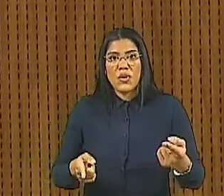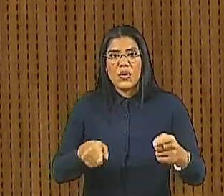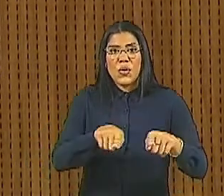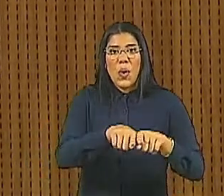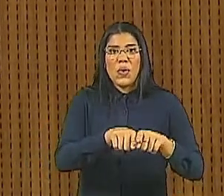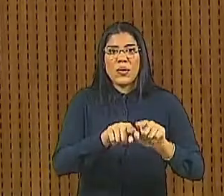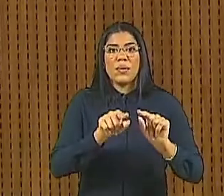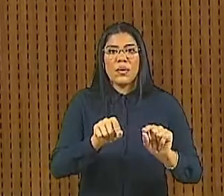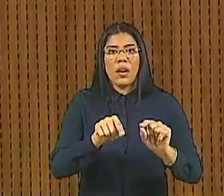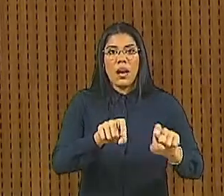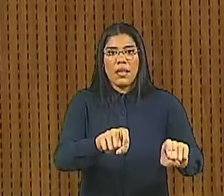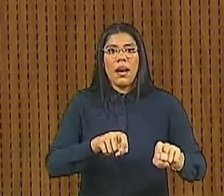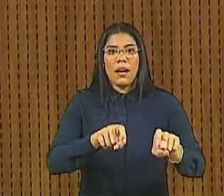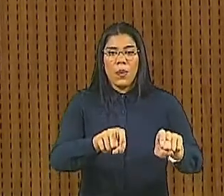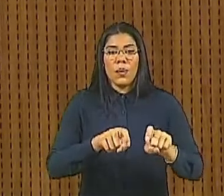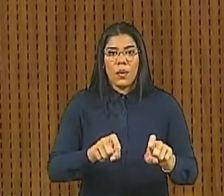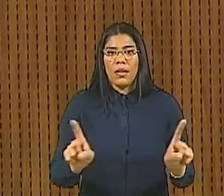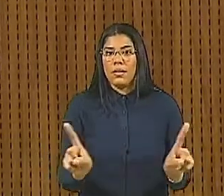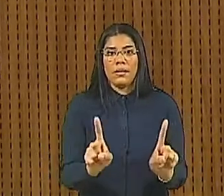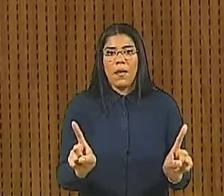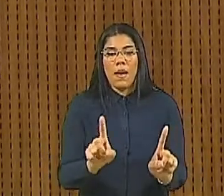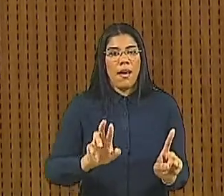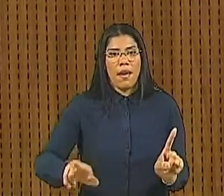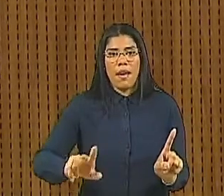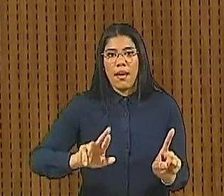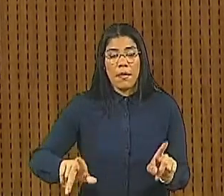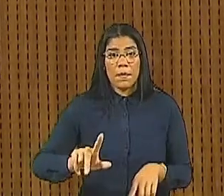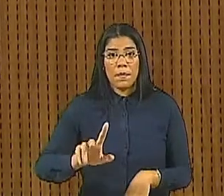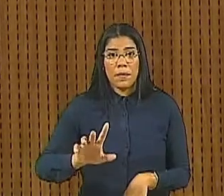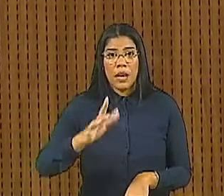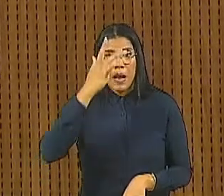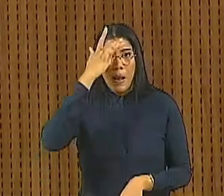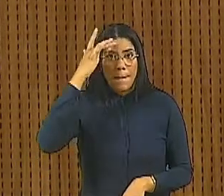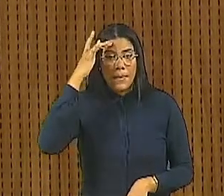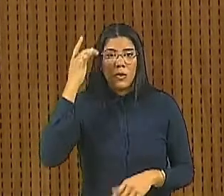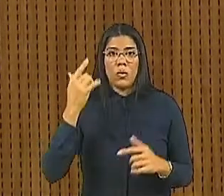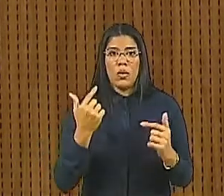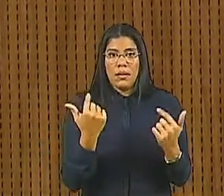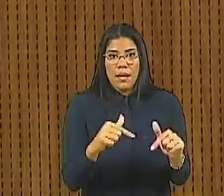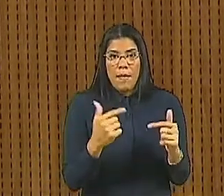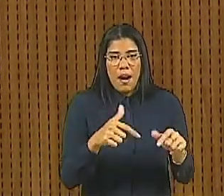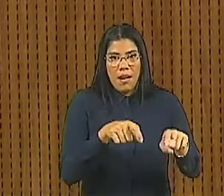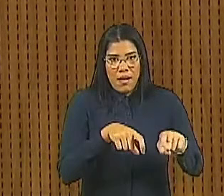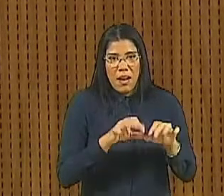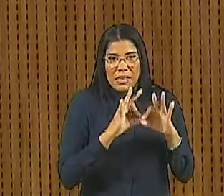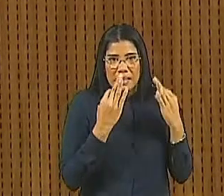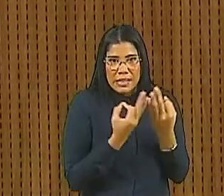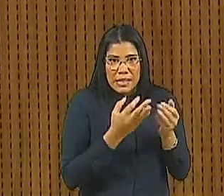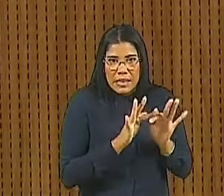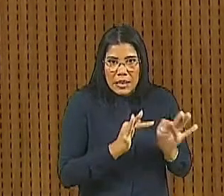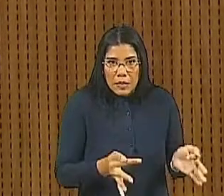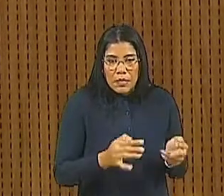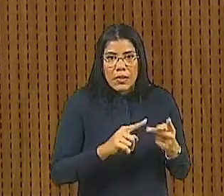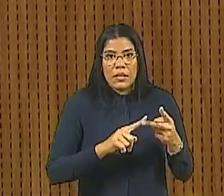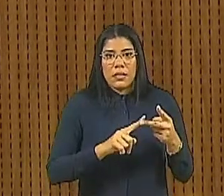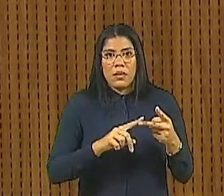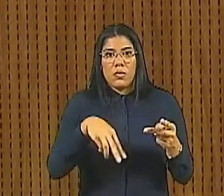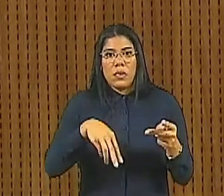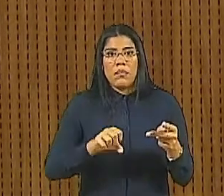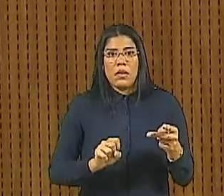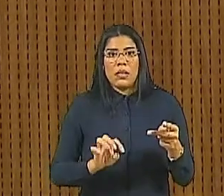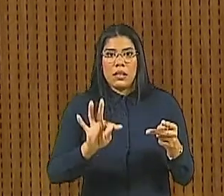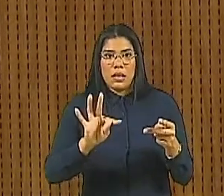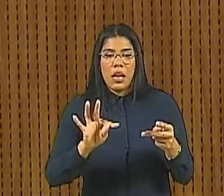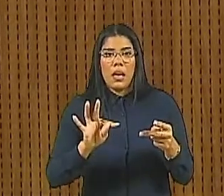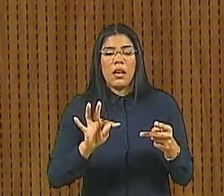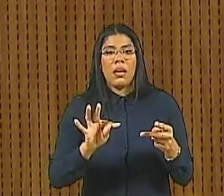agronegócio. A agricultura familiar, o assentado, a comunidade rural sabe o valor da